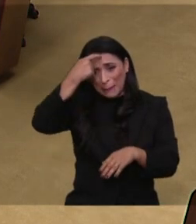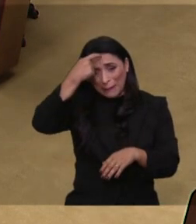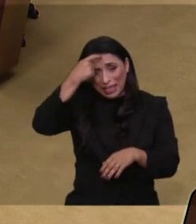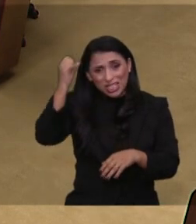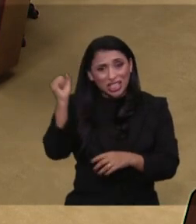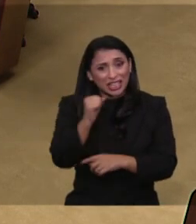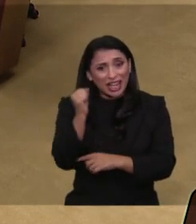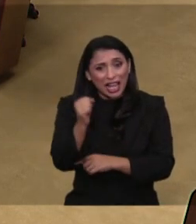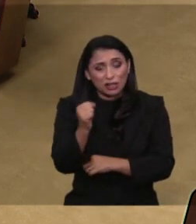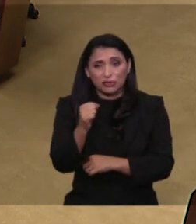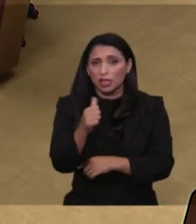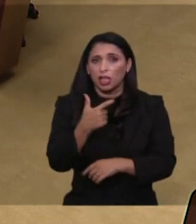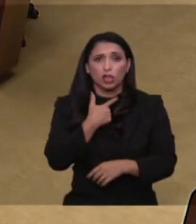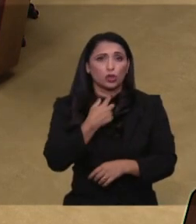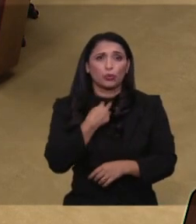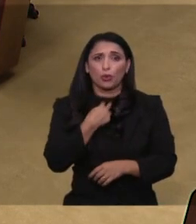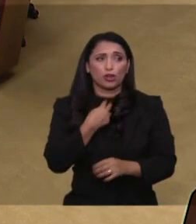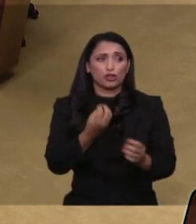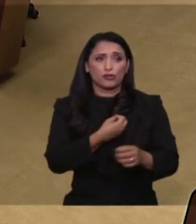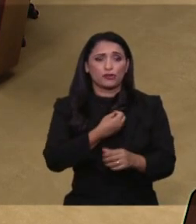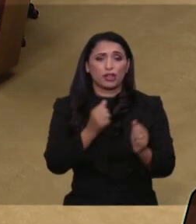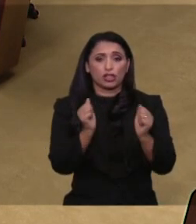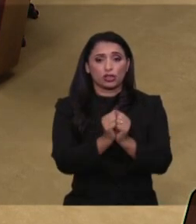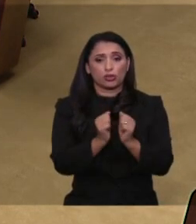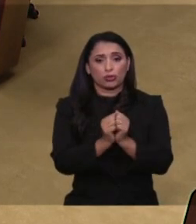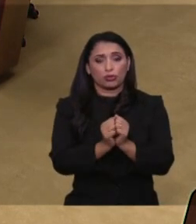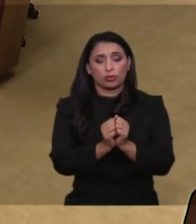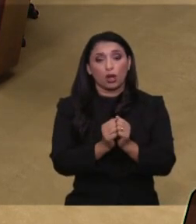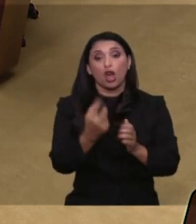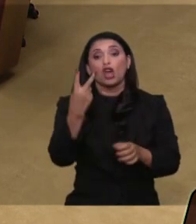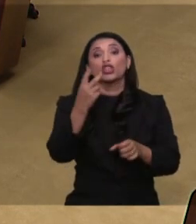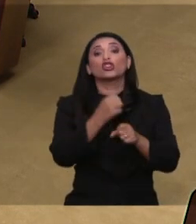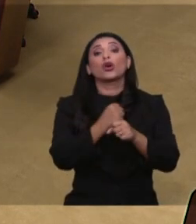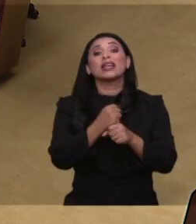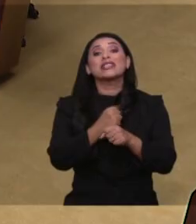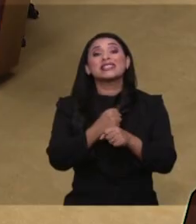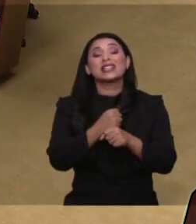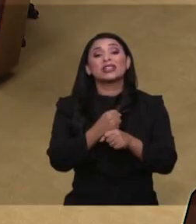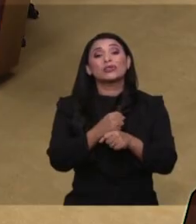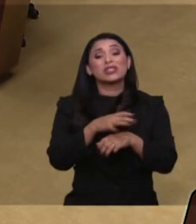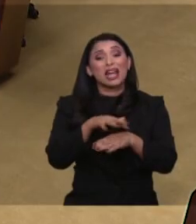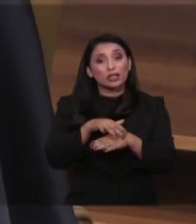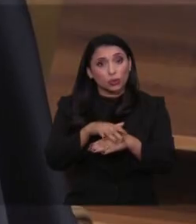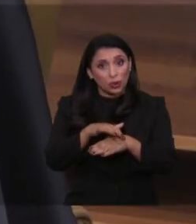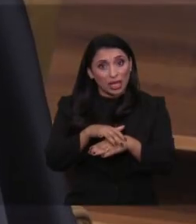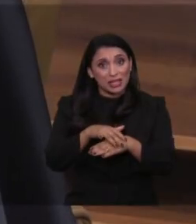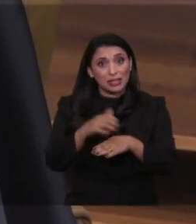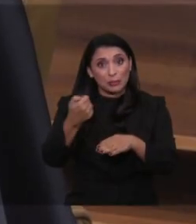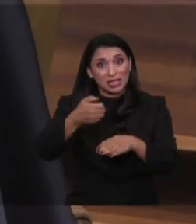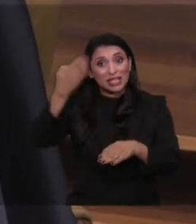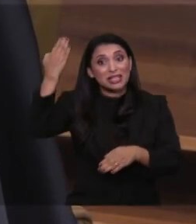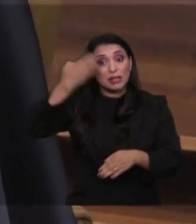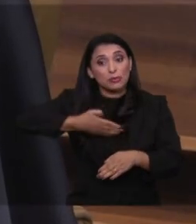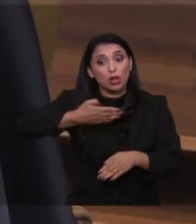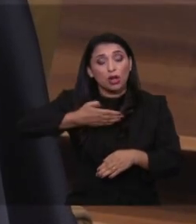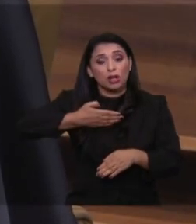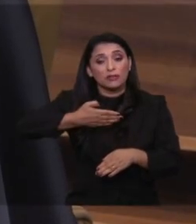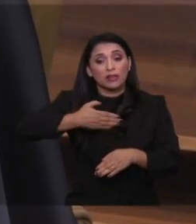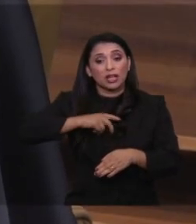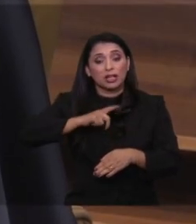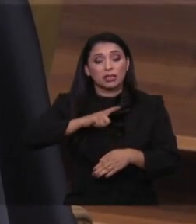impossível a continuação da vida em comum, desde que após uma duração de 2 anos a enfermidade tenha sido reconhecida de